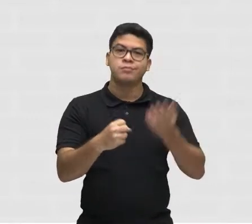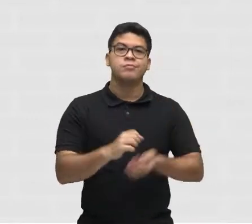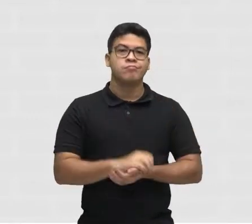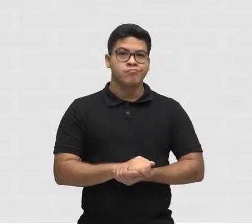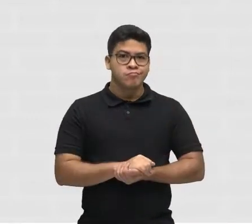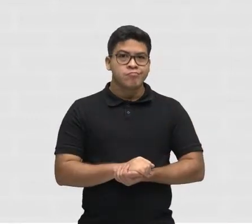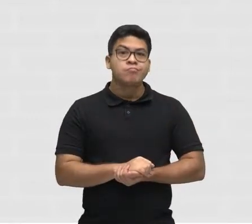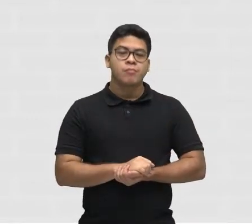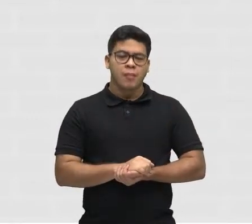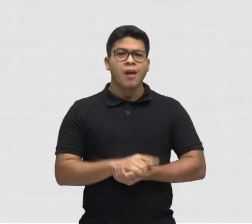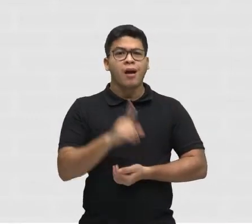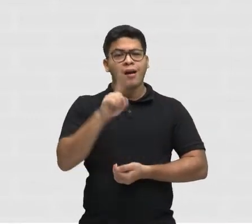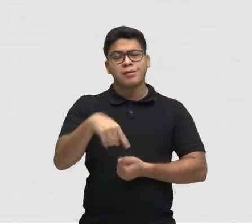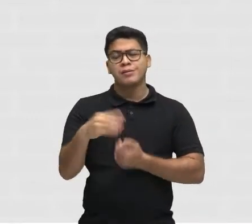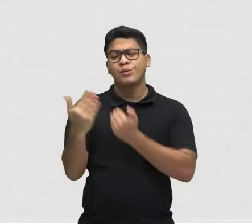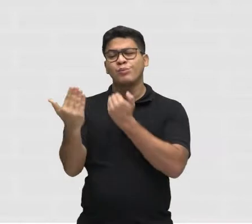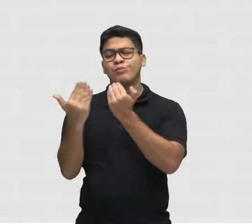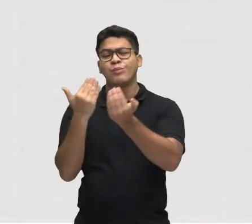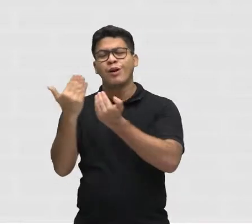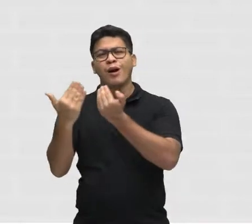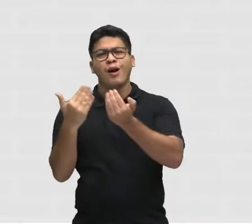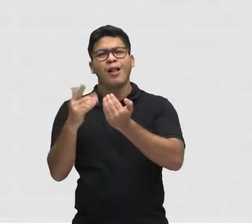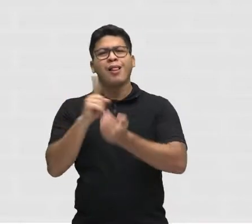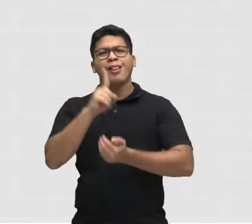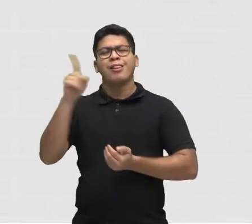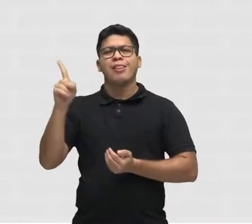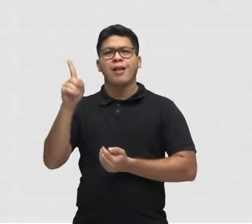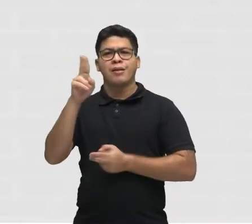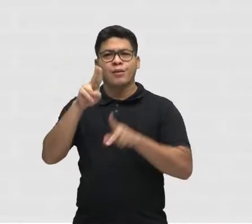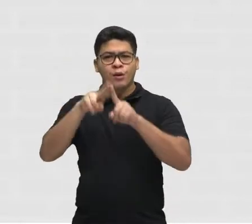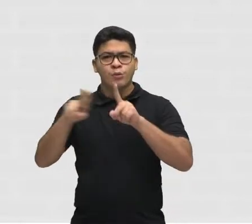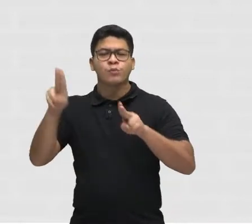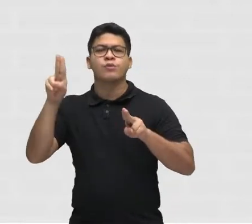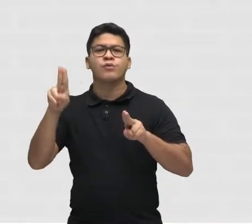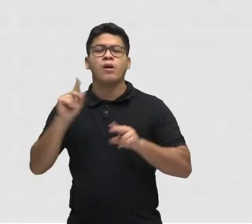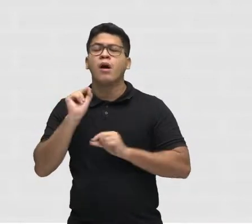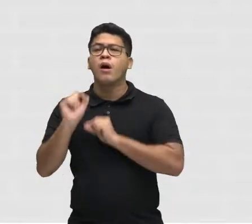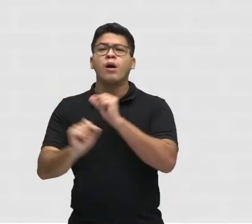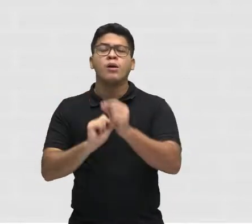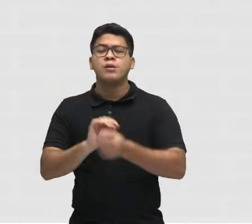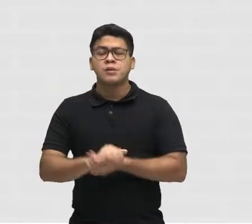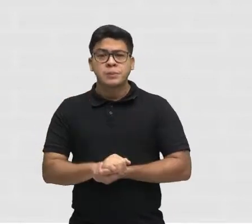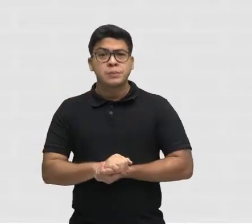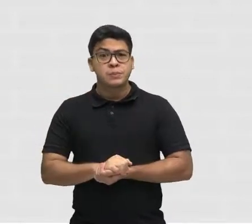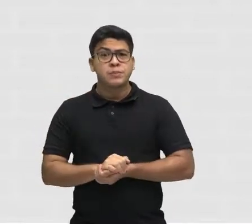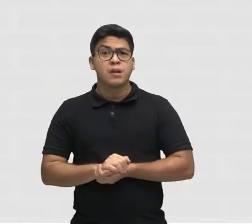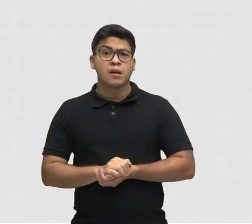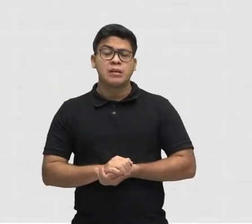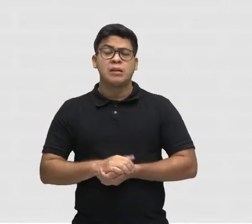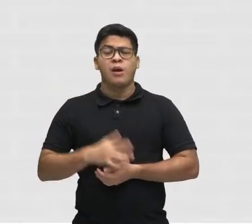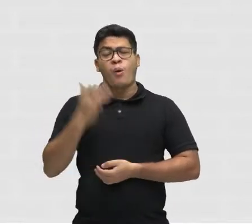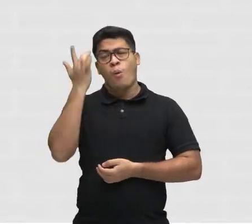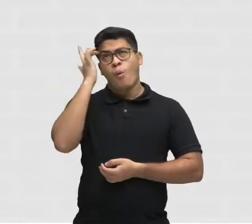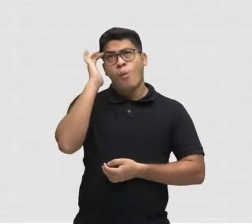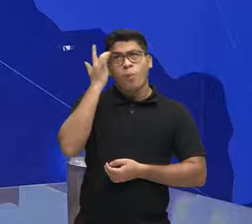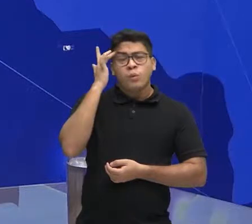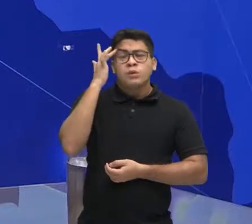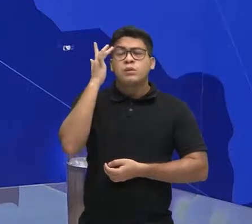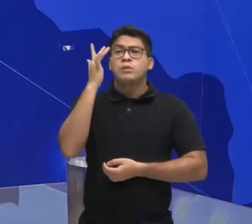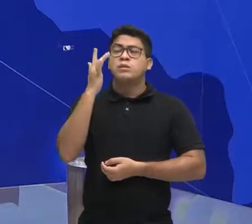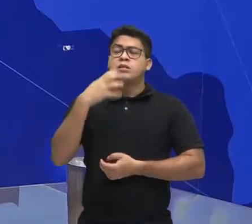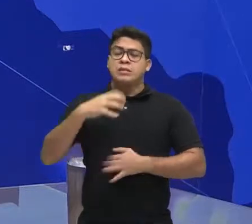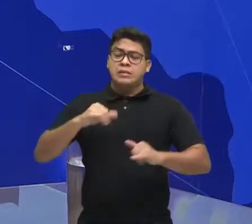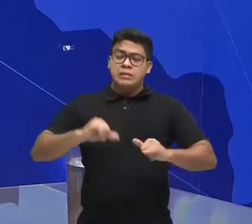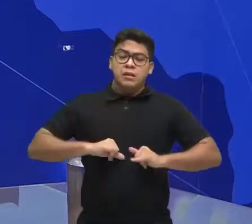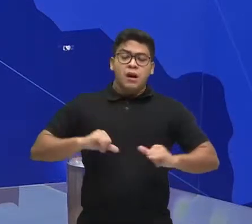de formação, eu dizia, em sala de aula, dizia para os meus professores, falava, professor, eu acho que o sofrimento, ele